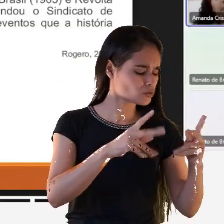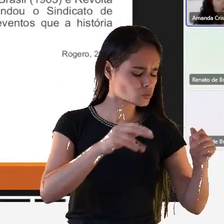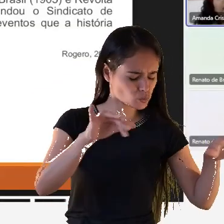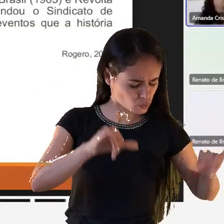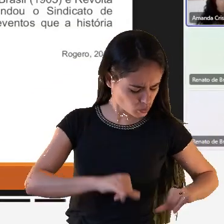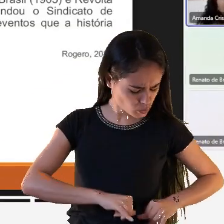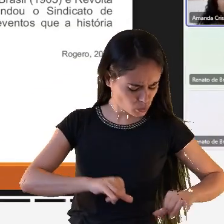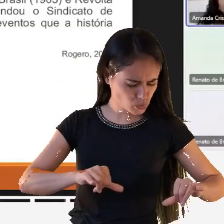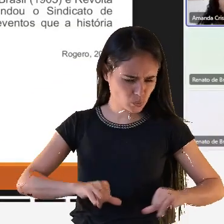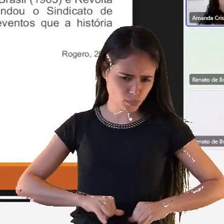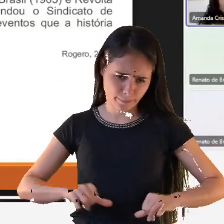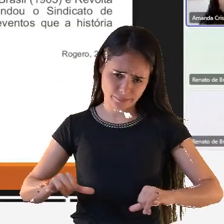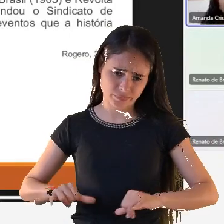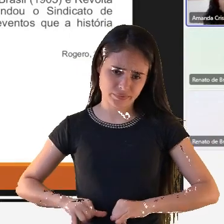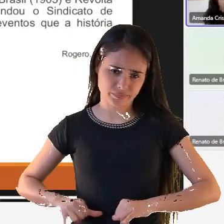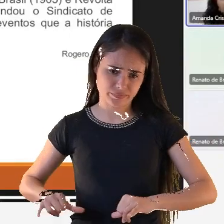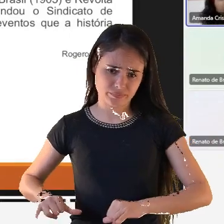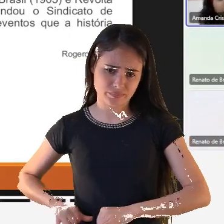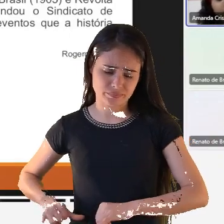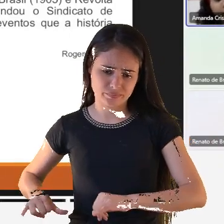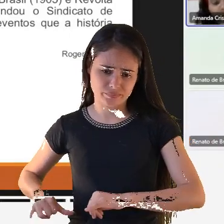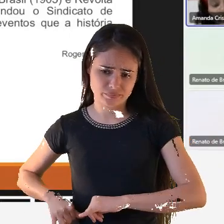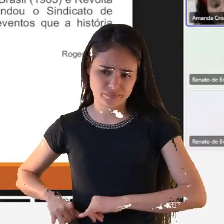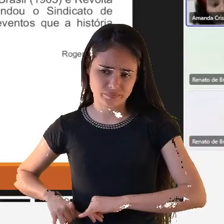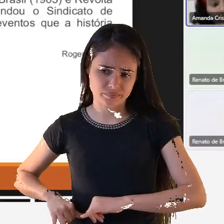que precisava, né,